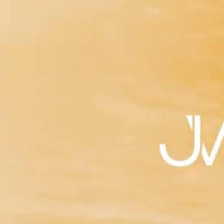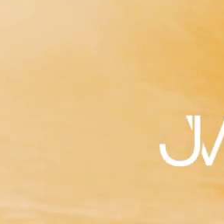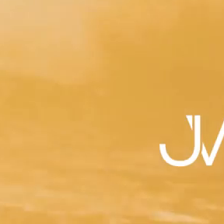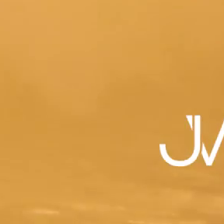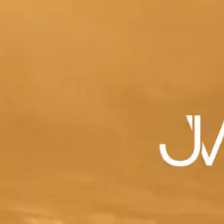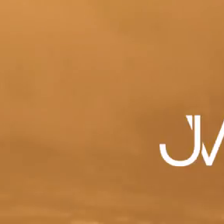é